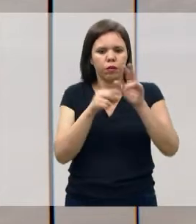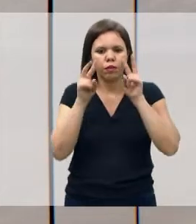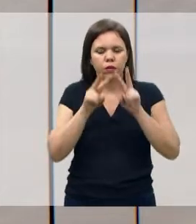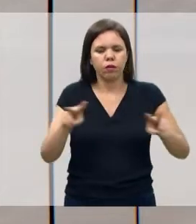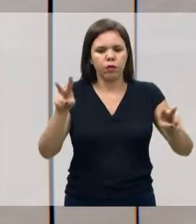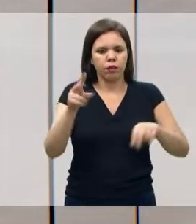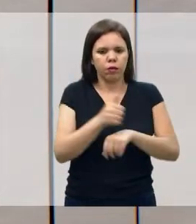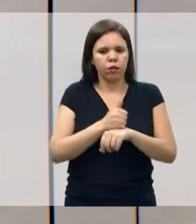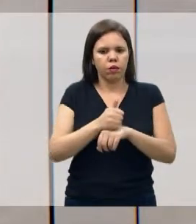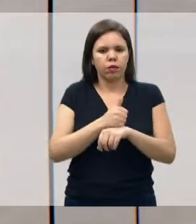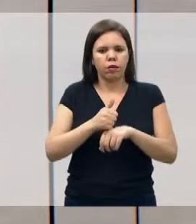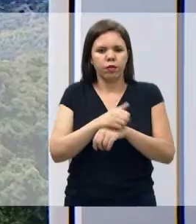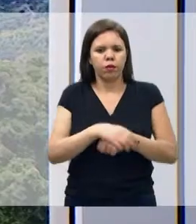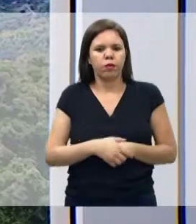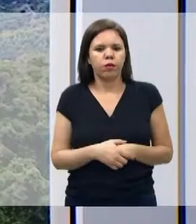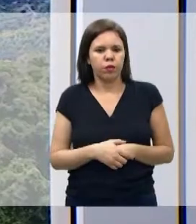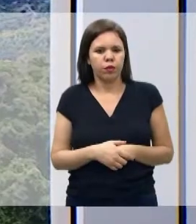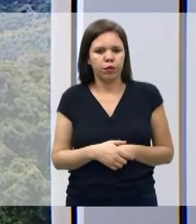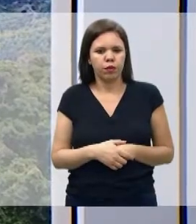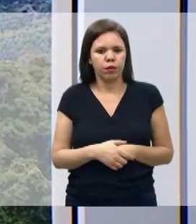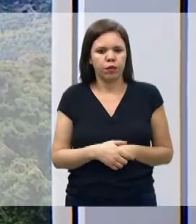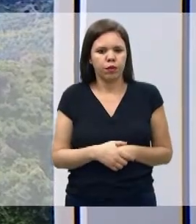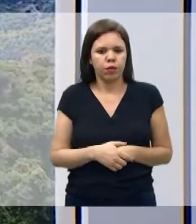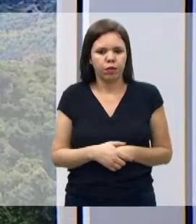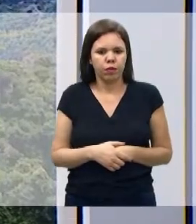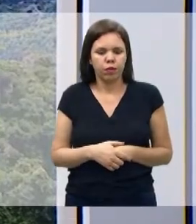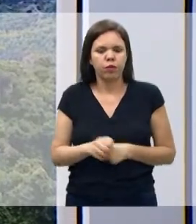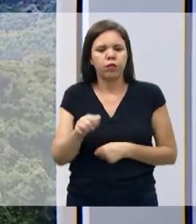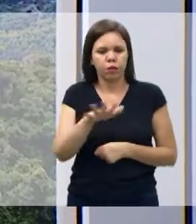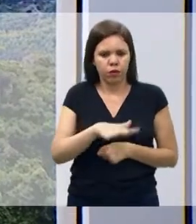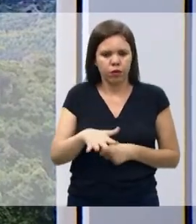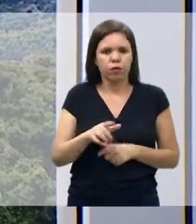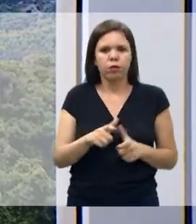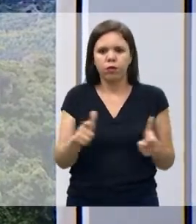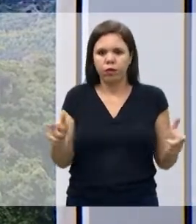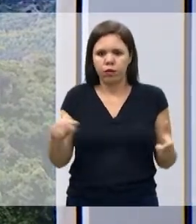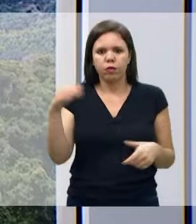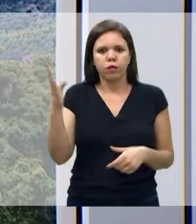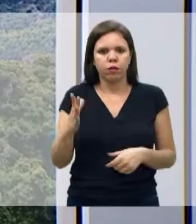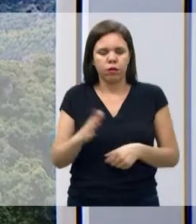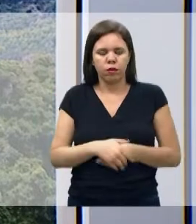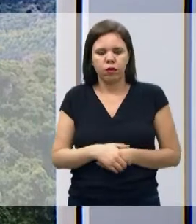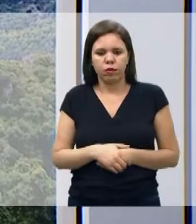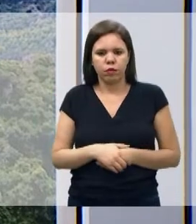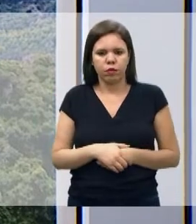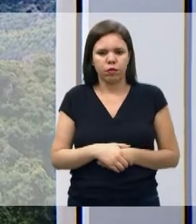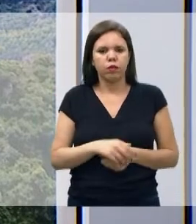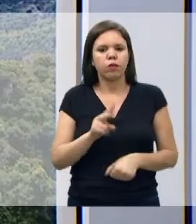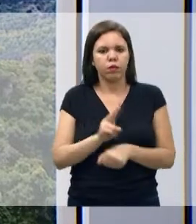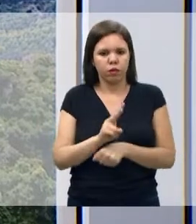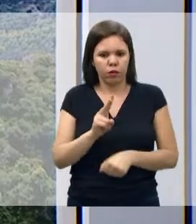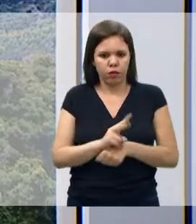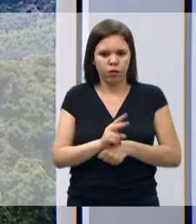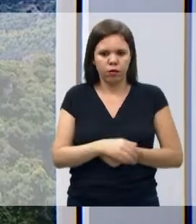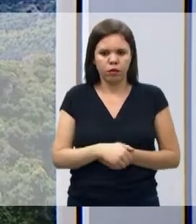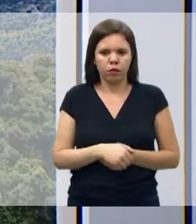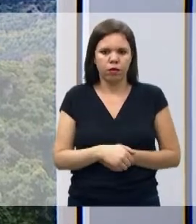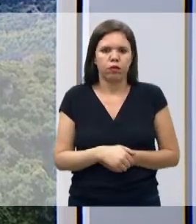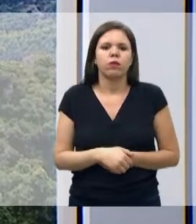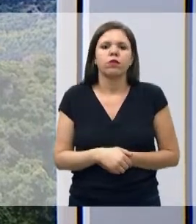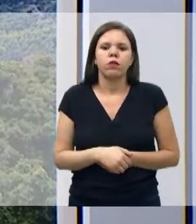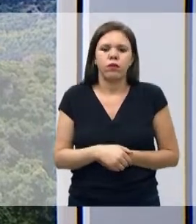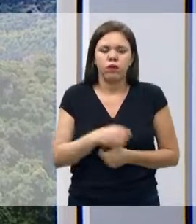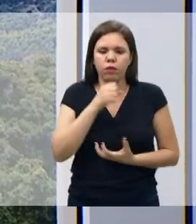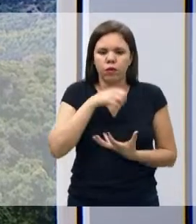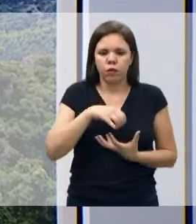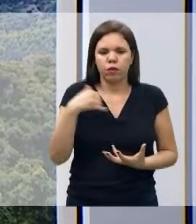essa profissão. É uma área que mais cresce no Brasil, a área de cuidados de